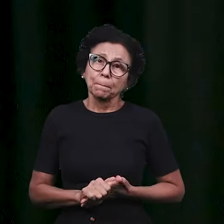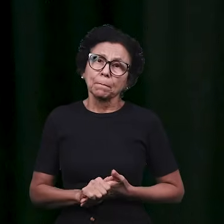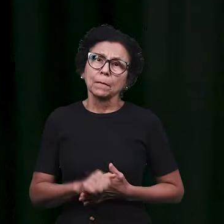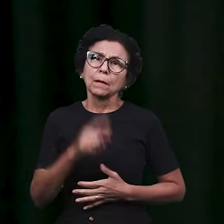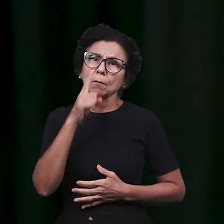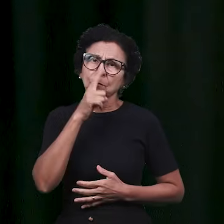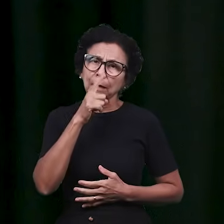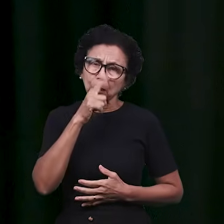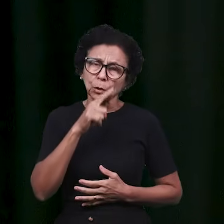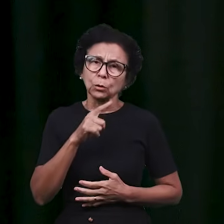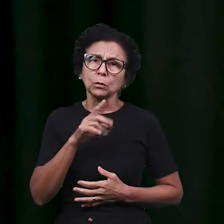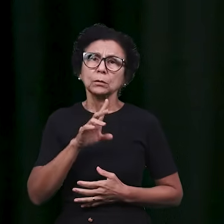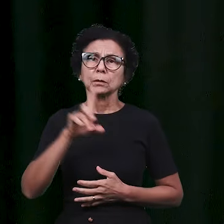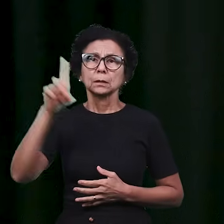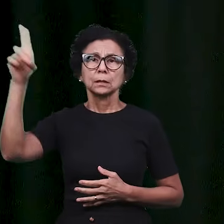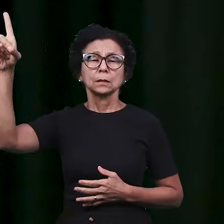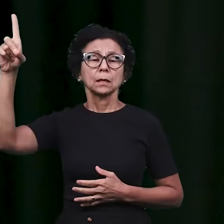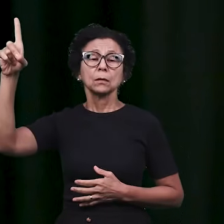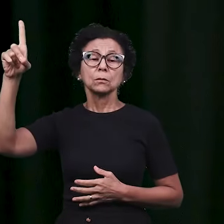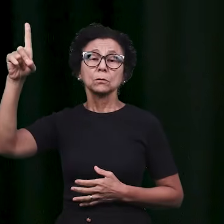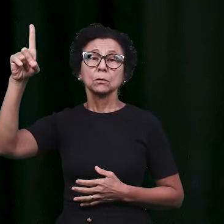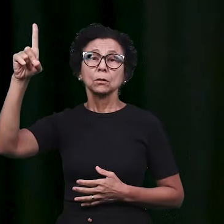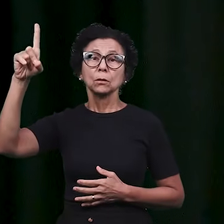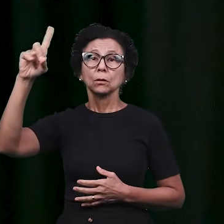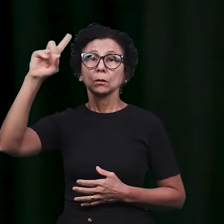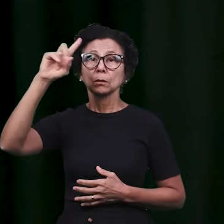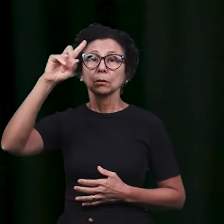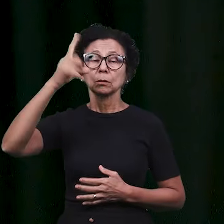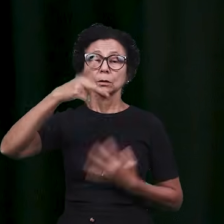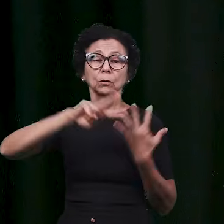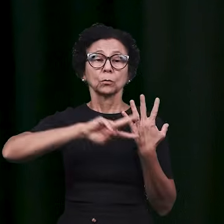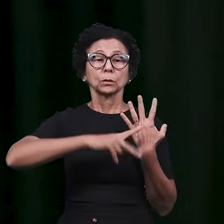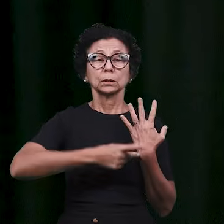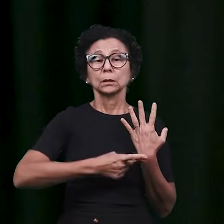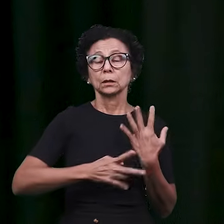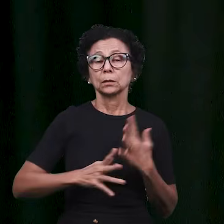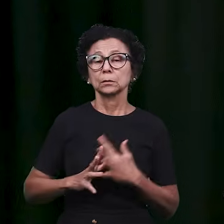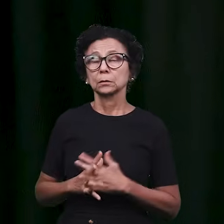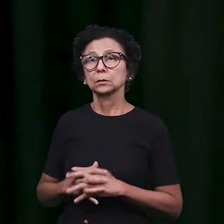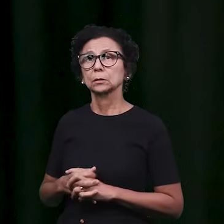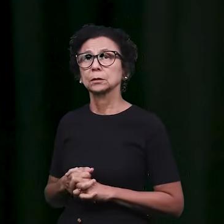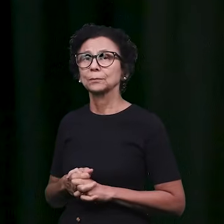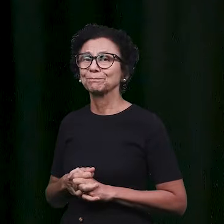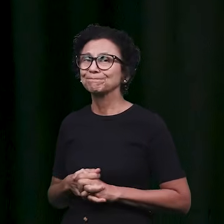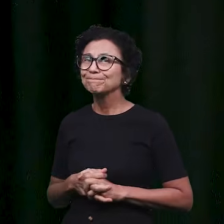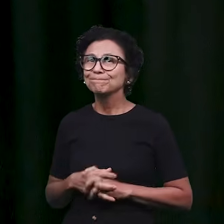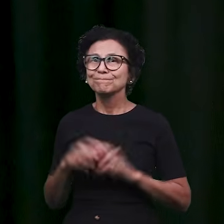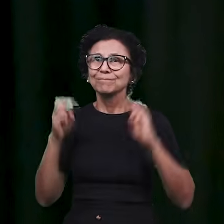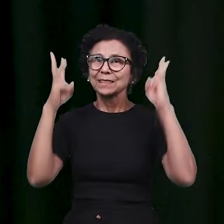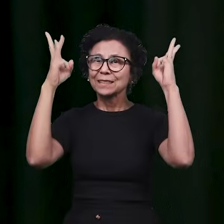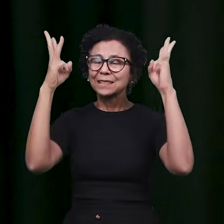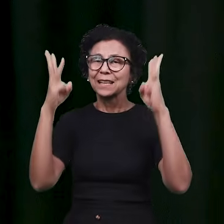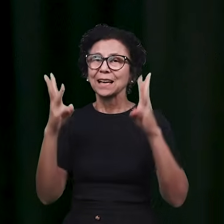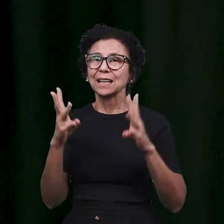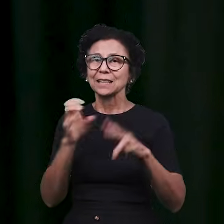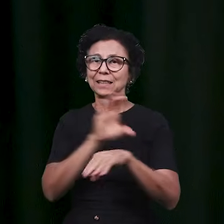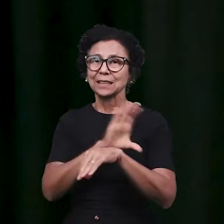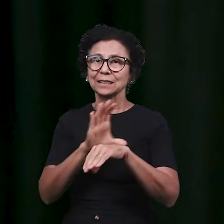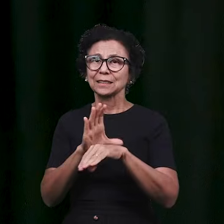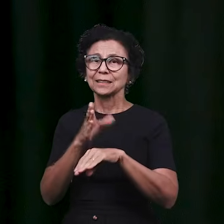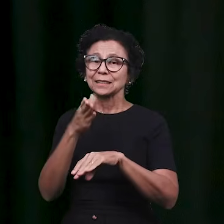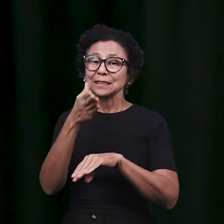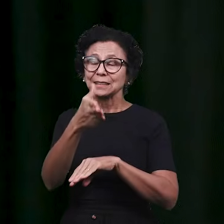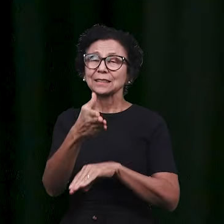consequência. E Deus estava dizendo aqui, ele não fala assim, eu não quero entrar. Ele queria entrar. Mas ele diz aqui que